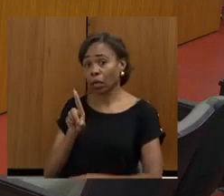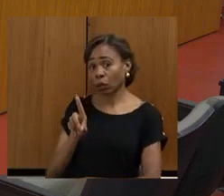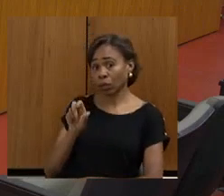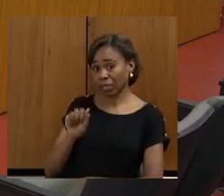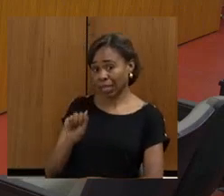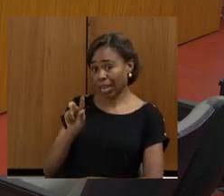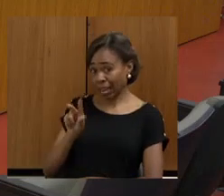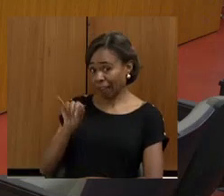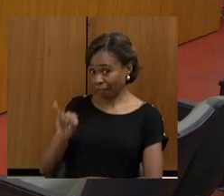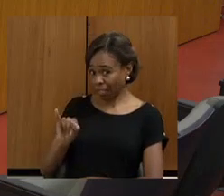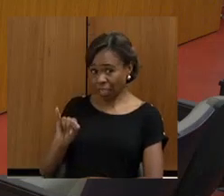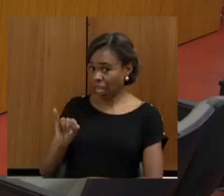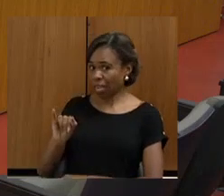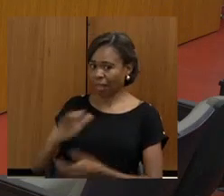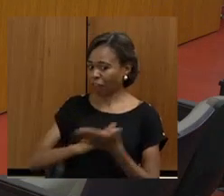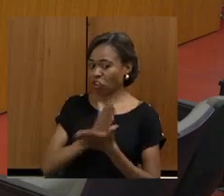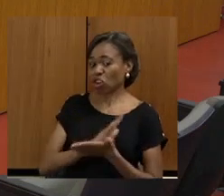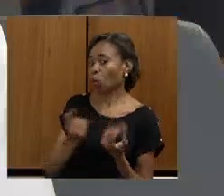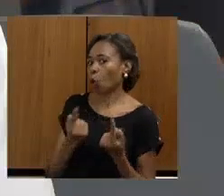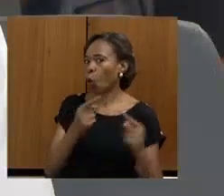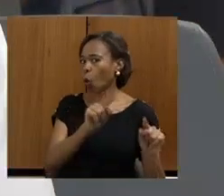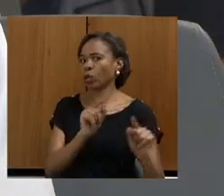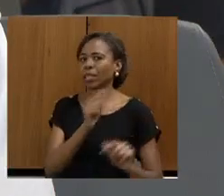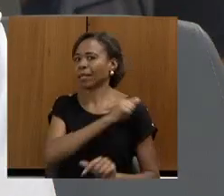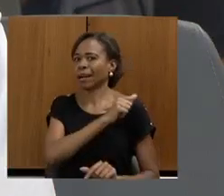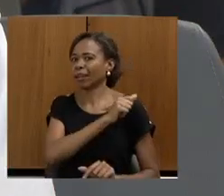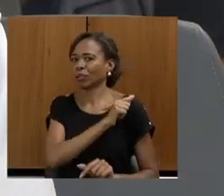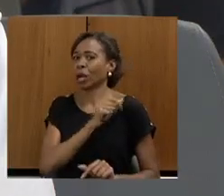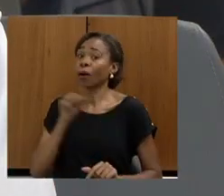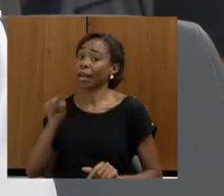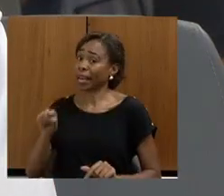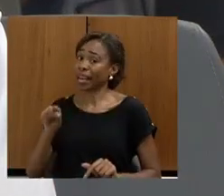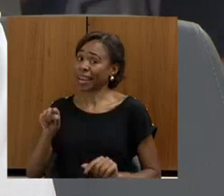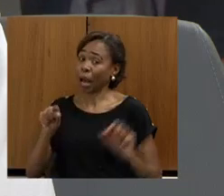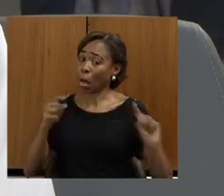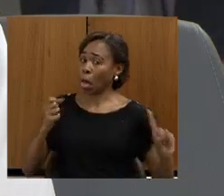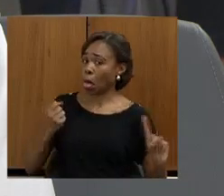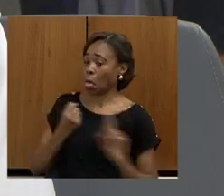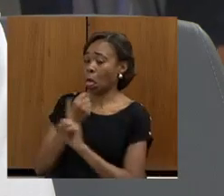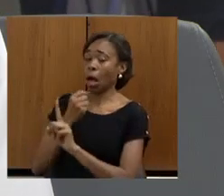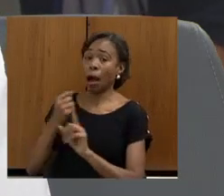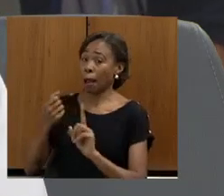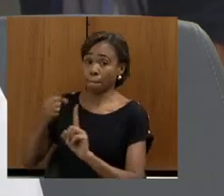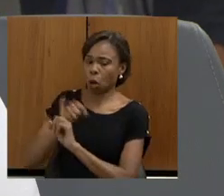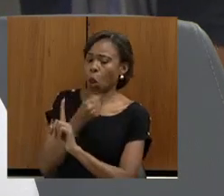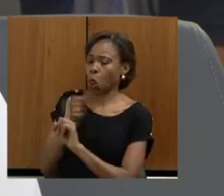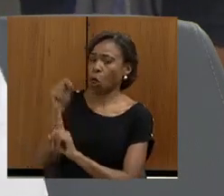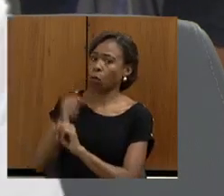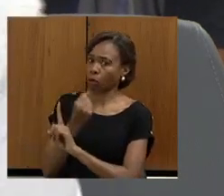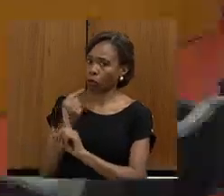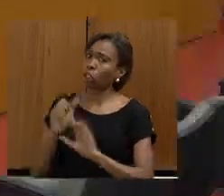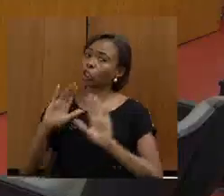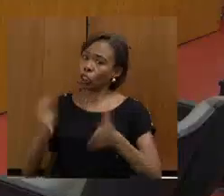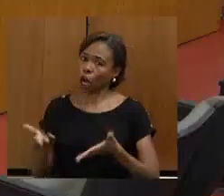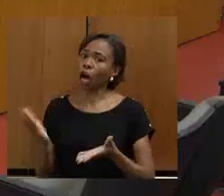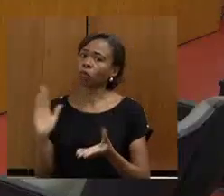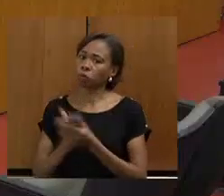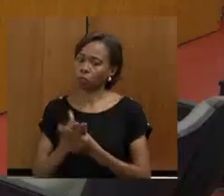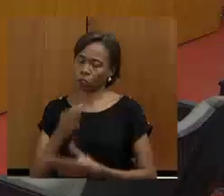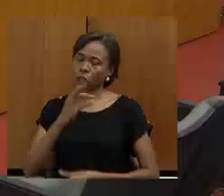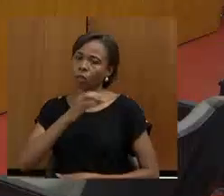incomodando nenhum aluno no momento em que ele foi gratuitamente agredido. Isso já está no inquérito policial. Muito obrigada. só isso. Obrigado.